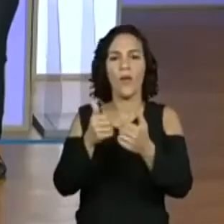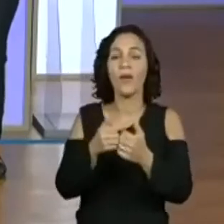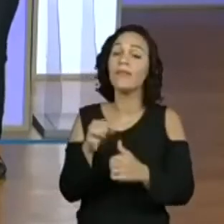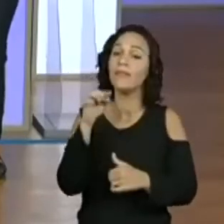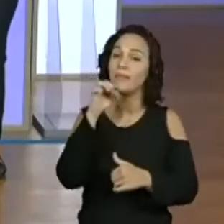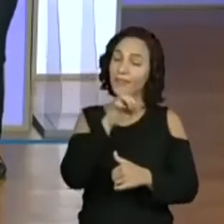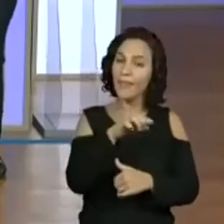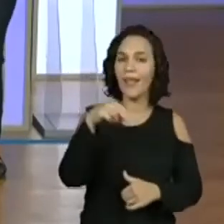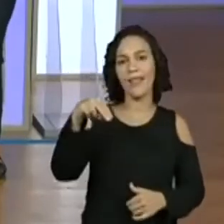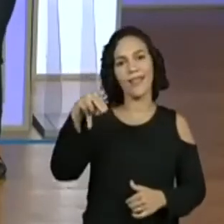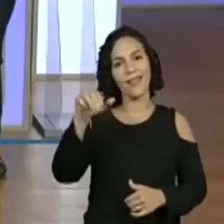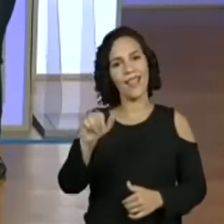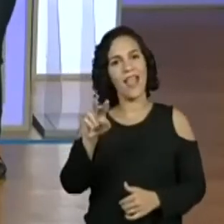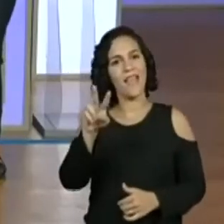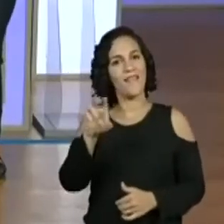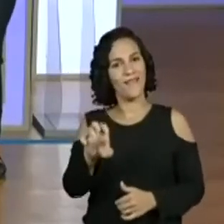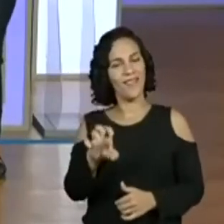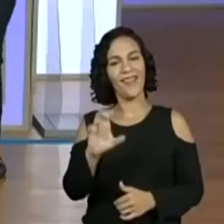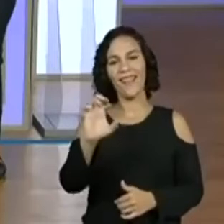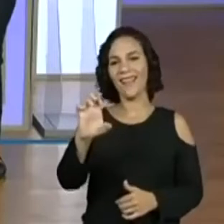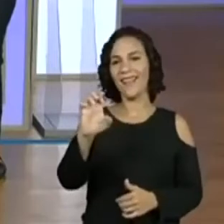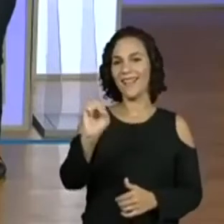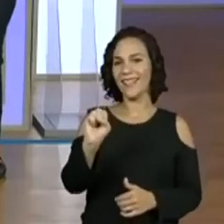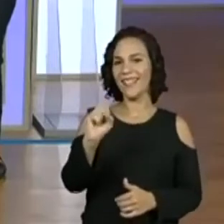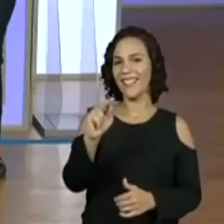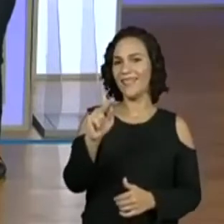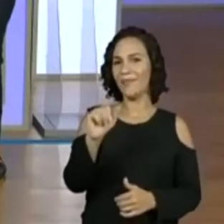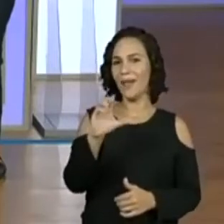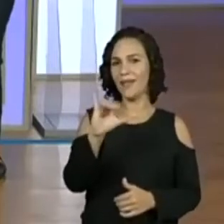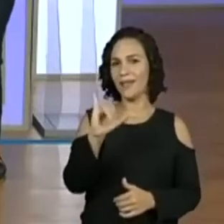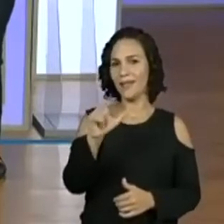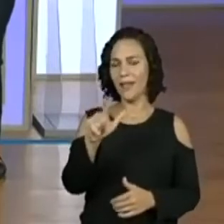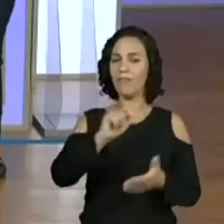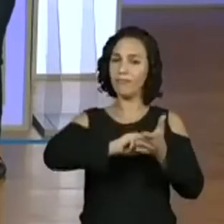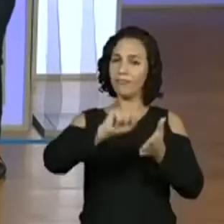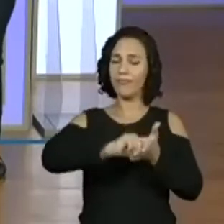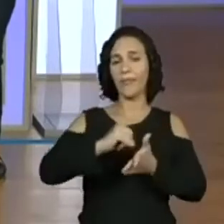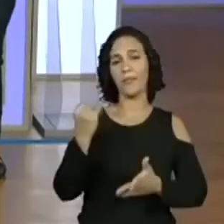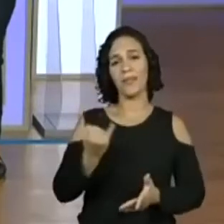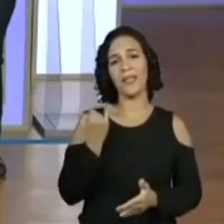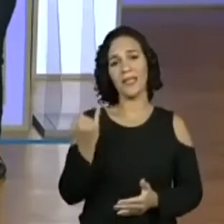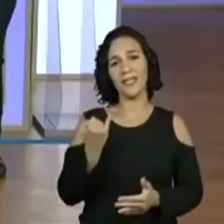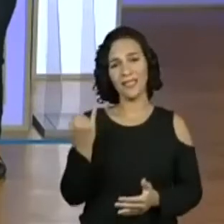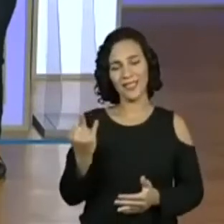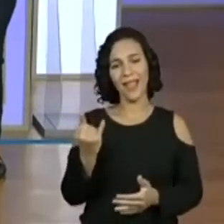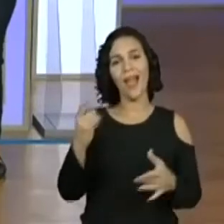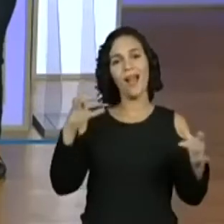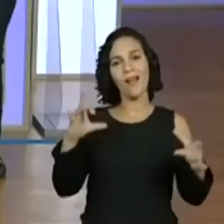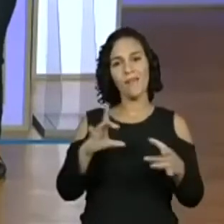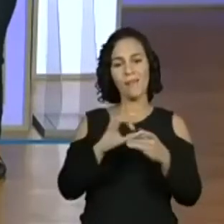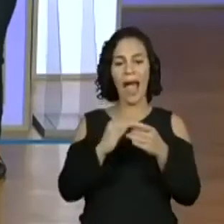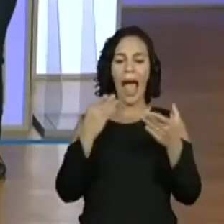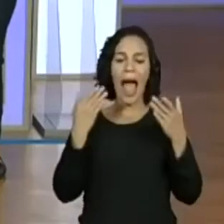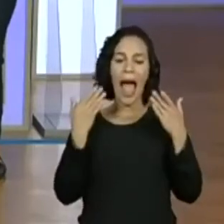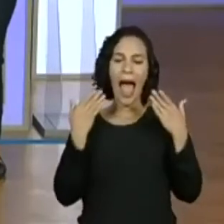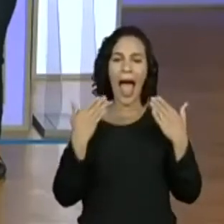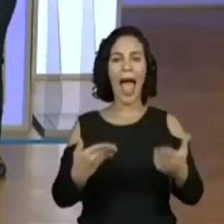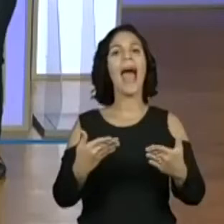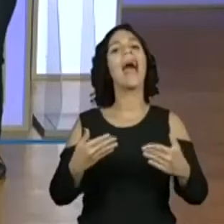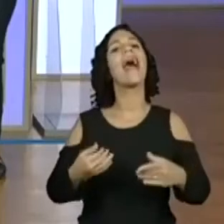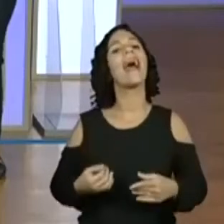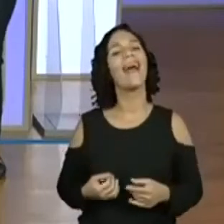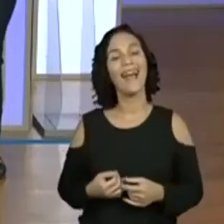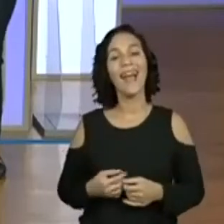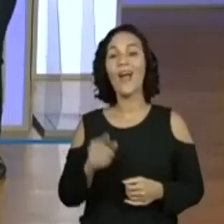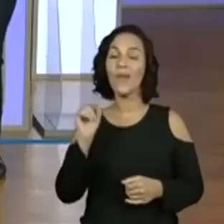uma nave espacial. Então, a legenda é importante, né, professora? A legenda vai poder deixar marcado para sempre algo que